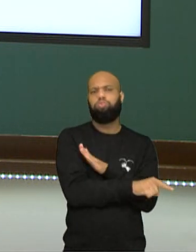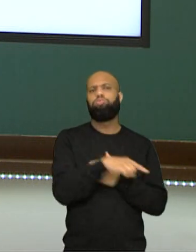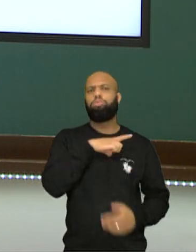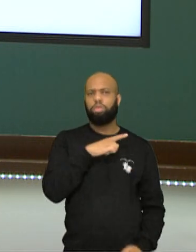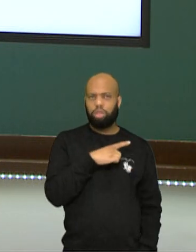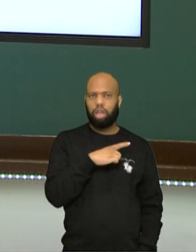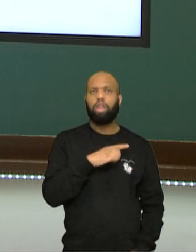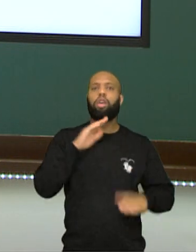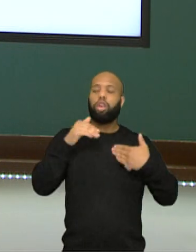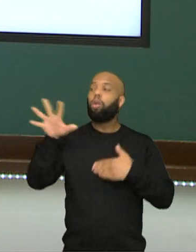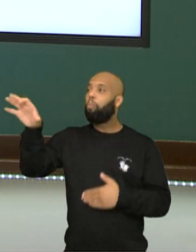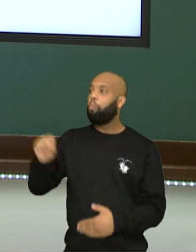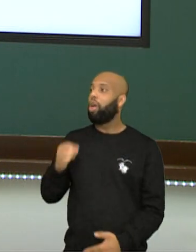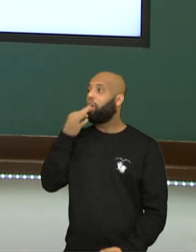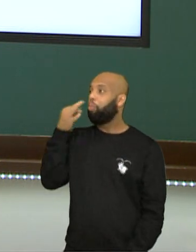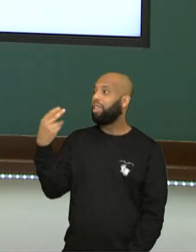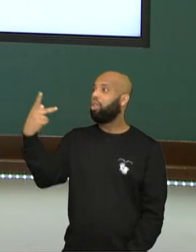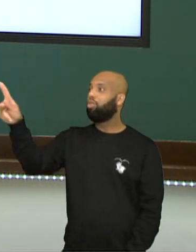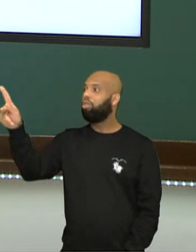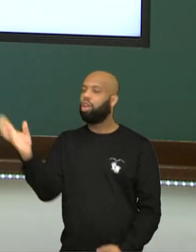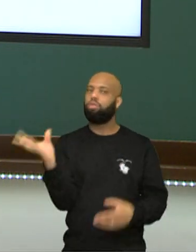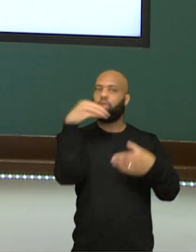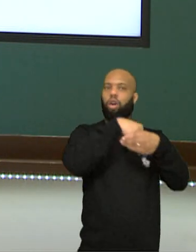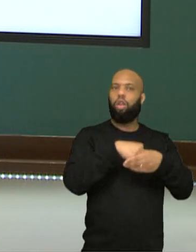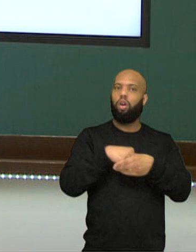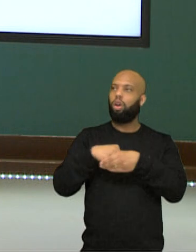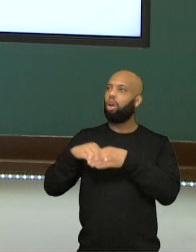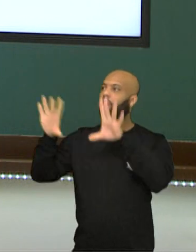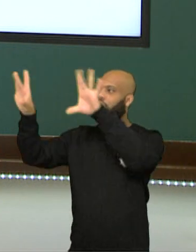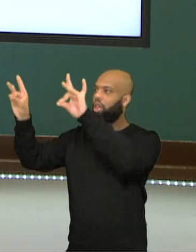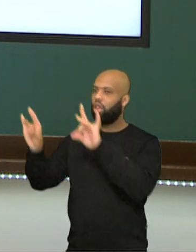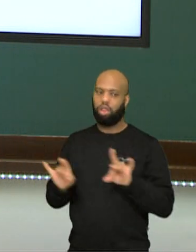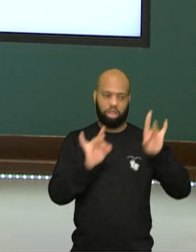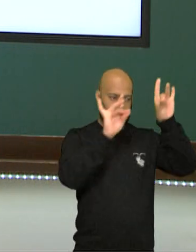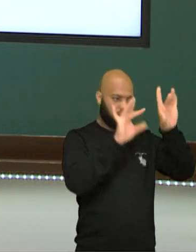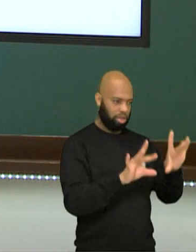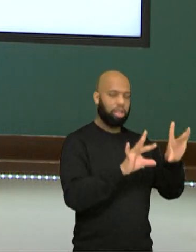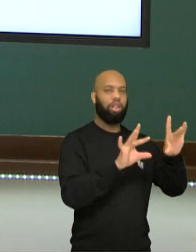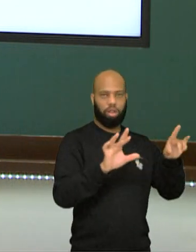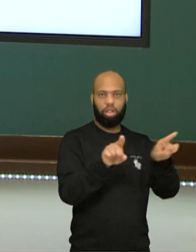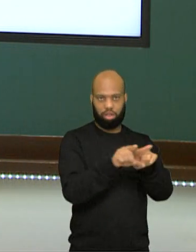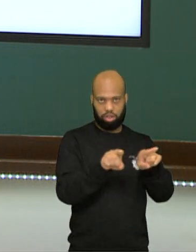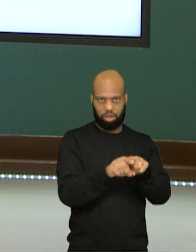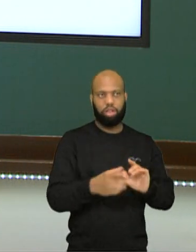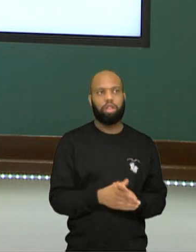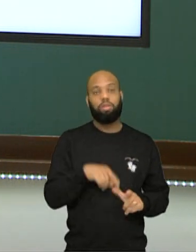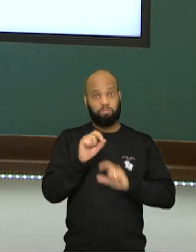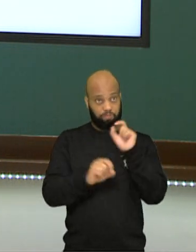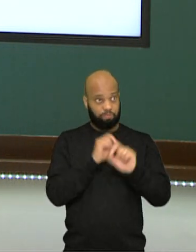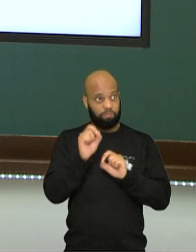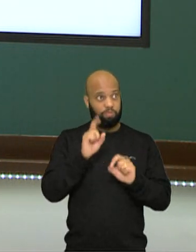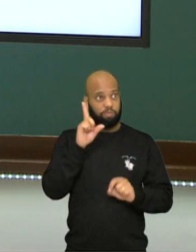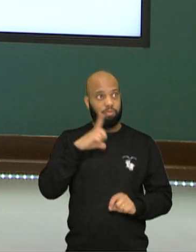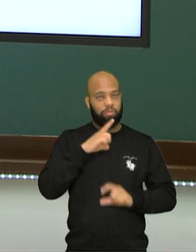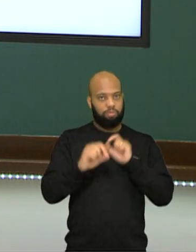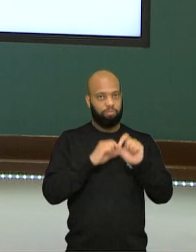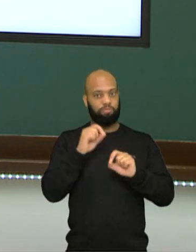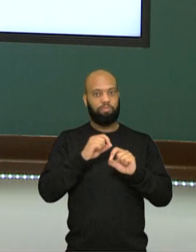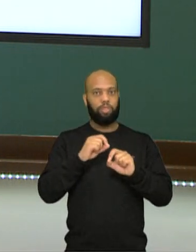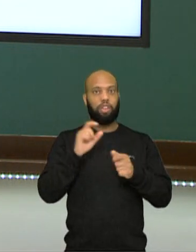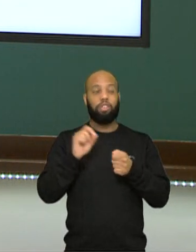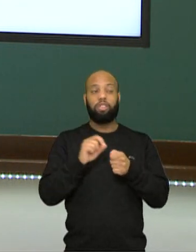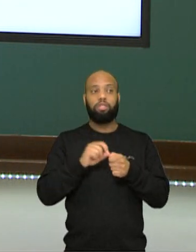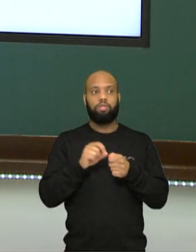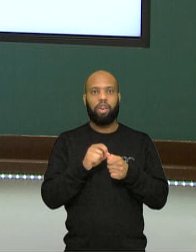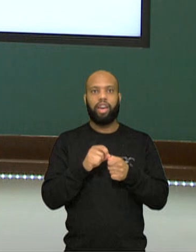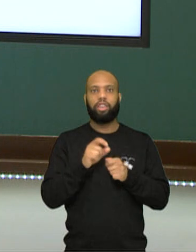especialista para o seu artigo, ele traz uma citação de um especialista, claro que é uma que corrobora, que